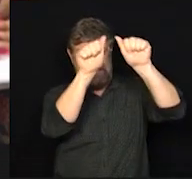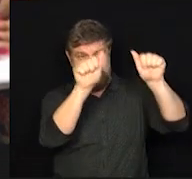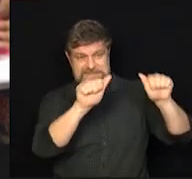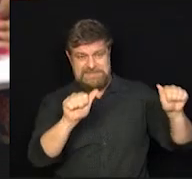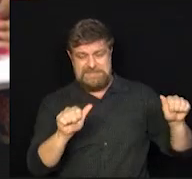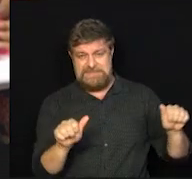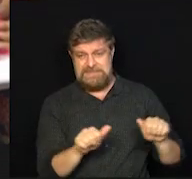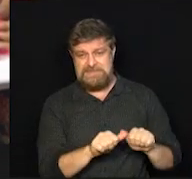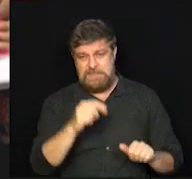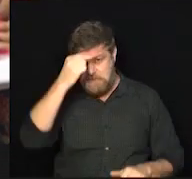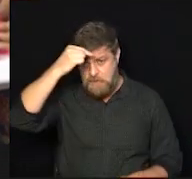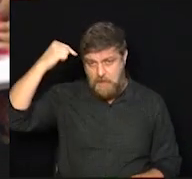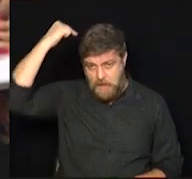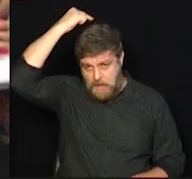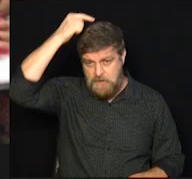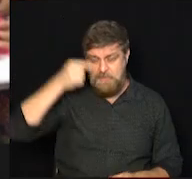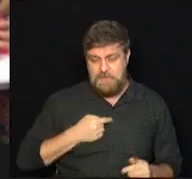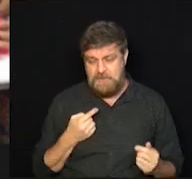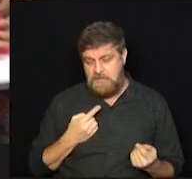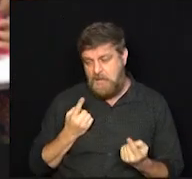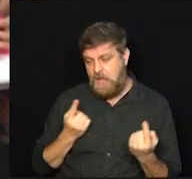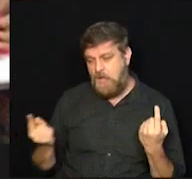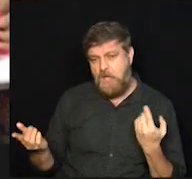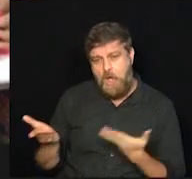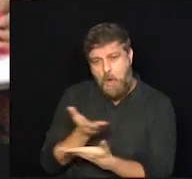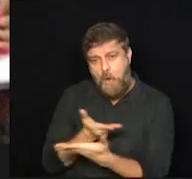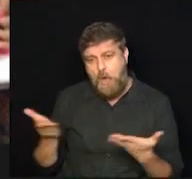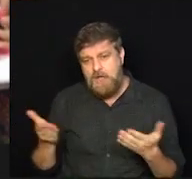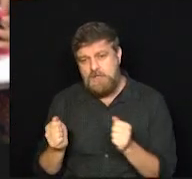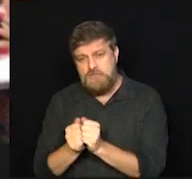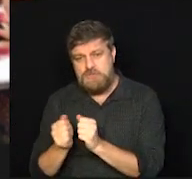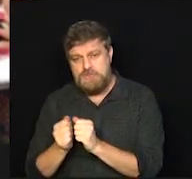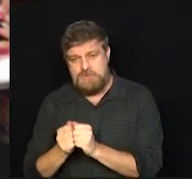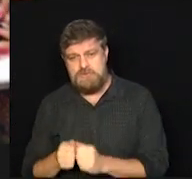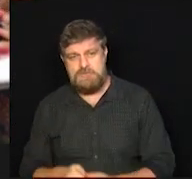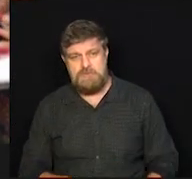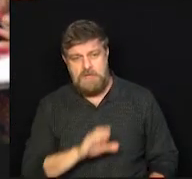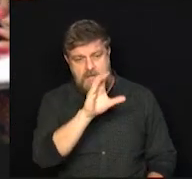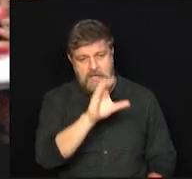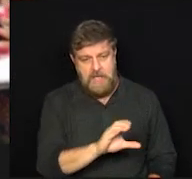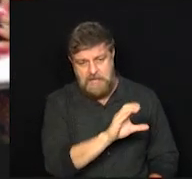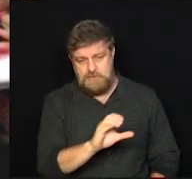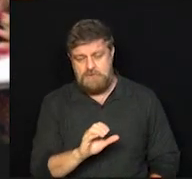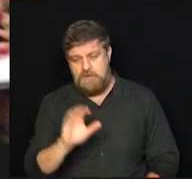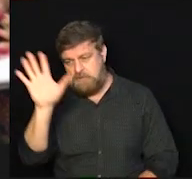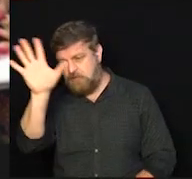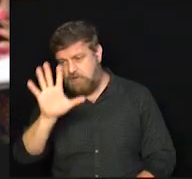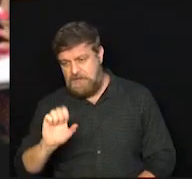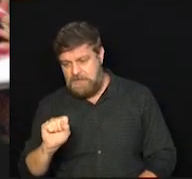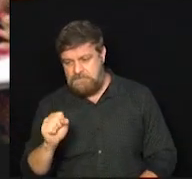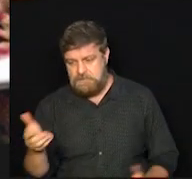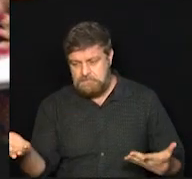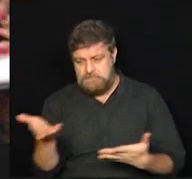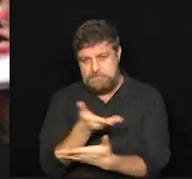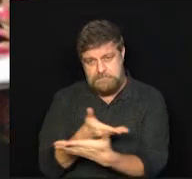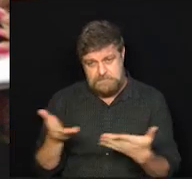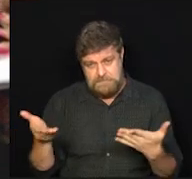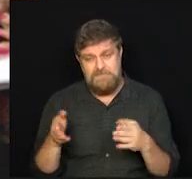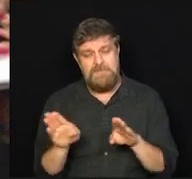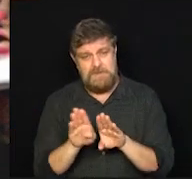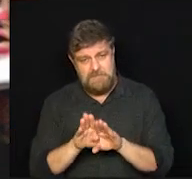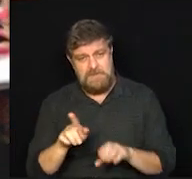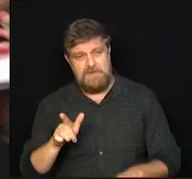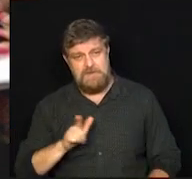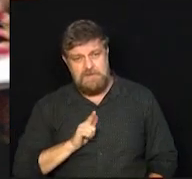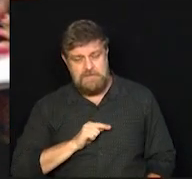a cultura do jogo diálogo 5 a cultura e religião de matriz africana ah certamente dialogassem